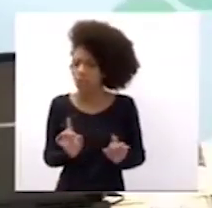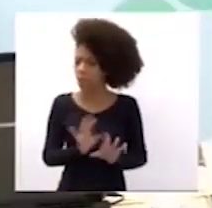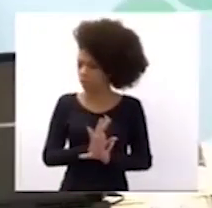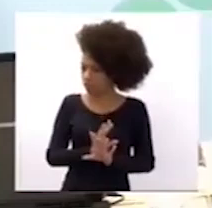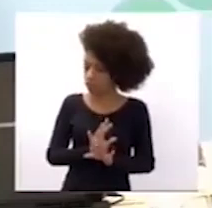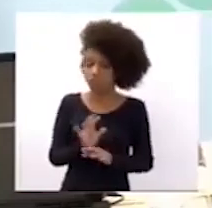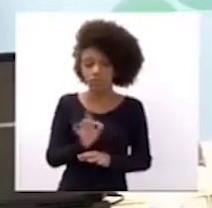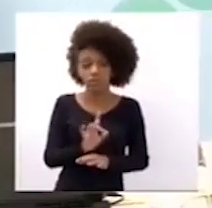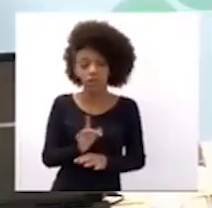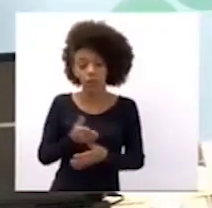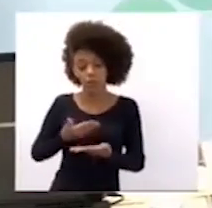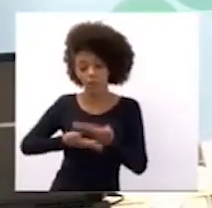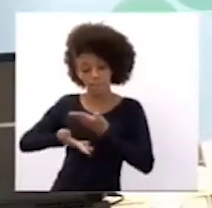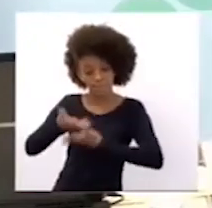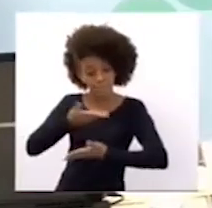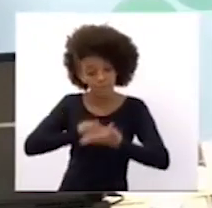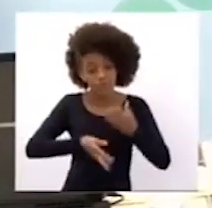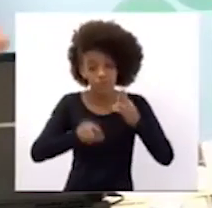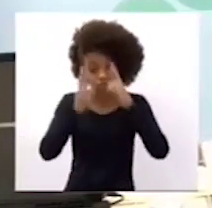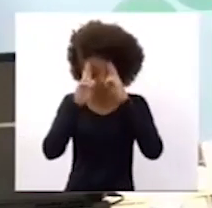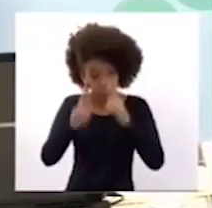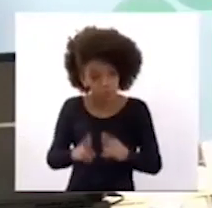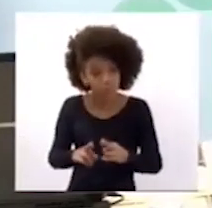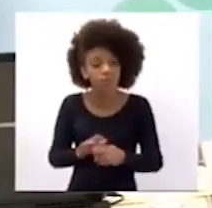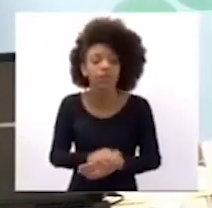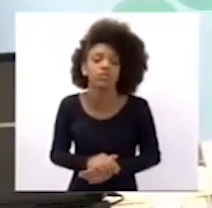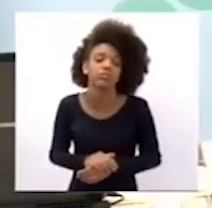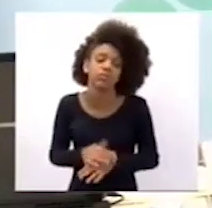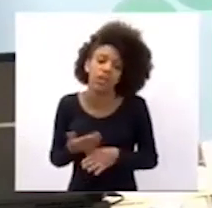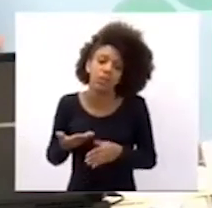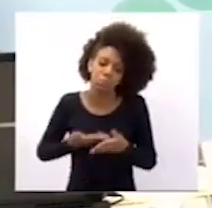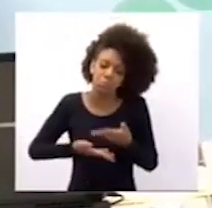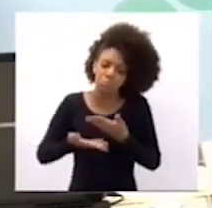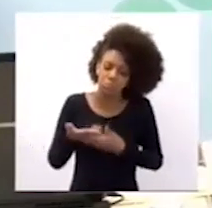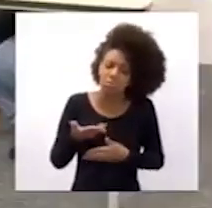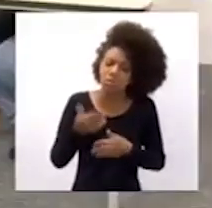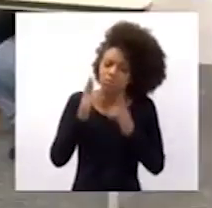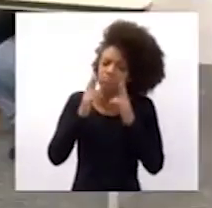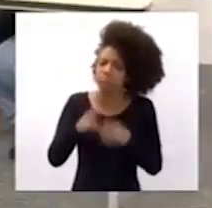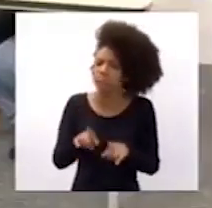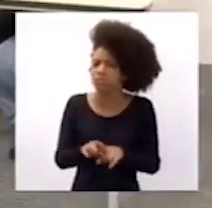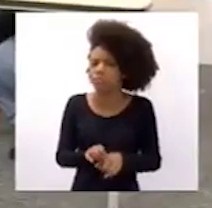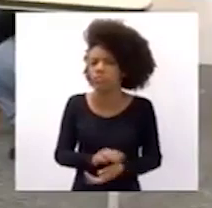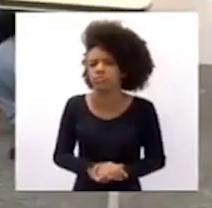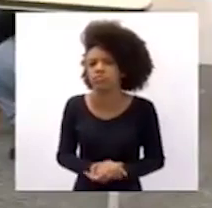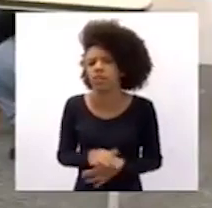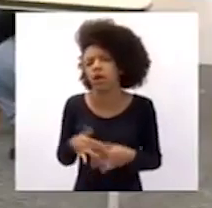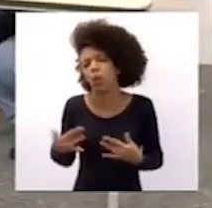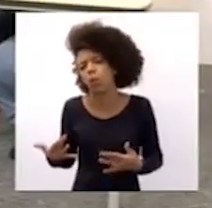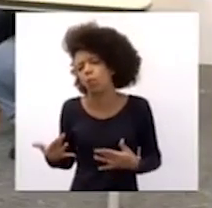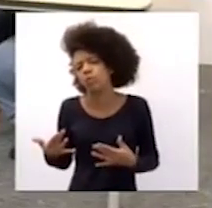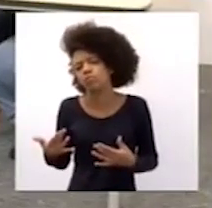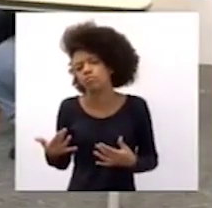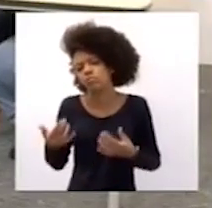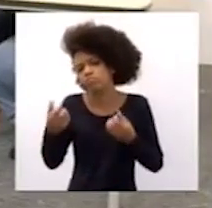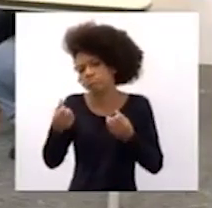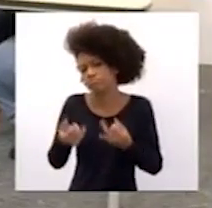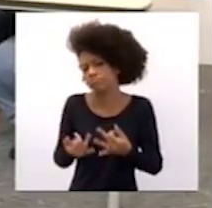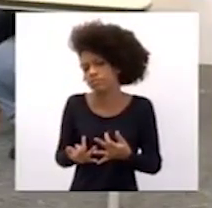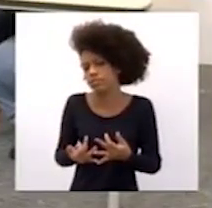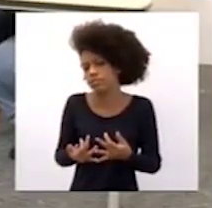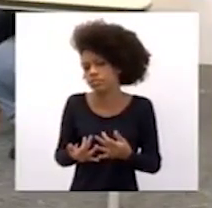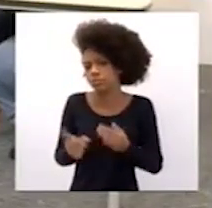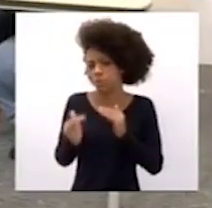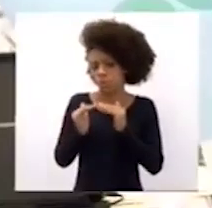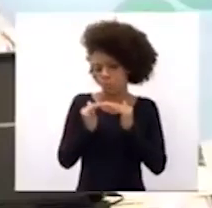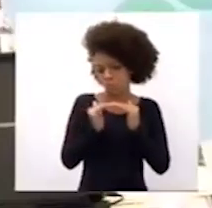compartilhando essa responsabilidade, dando essa autonomia e respeito, né, com eles, né? Acho que quando você trata de igual, como um